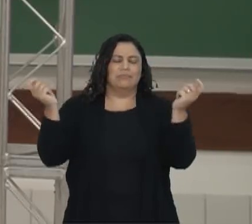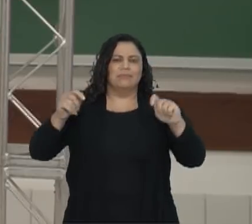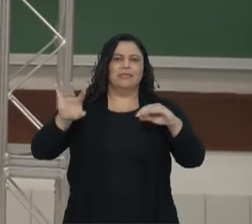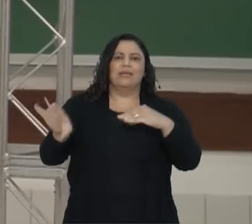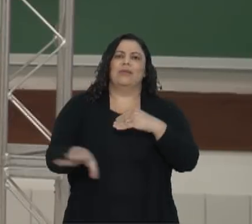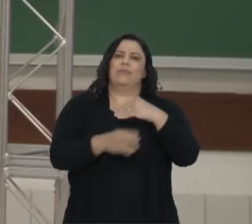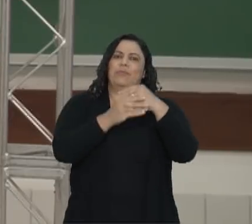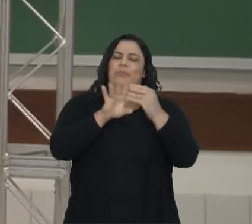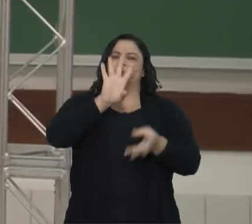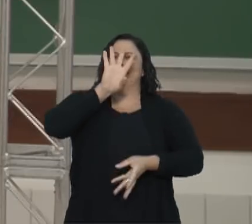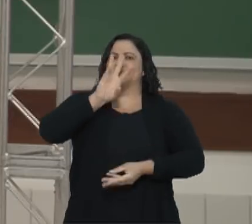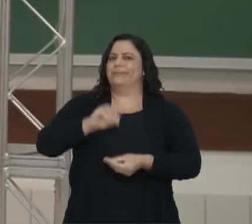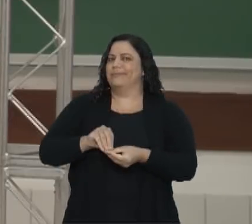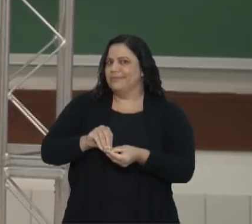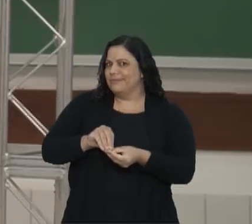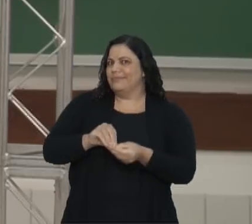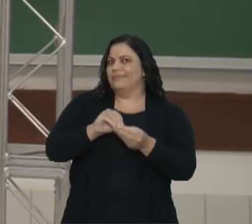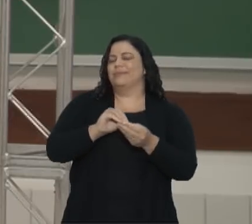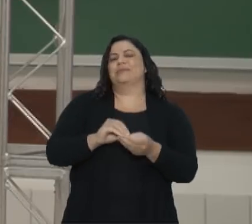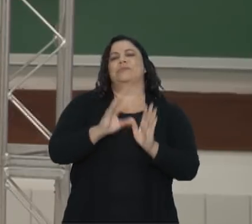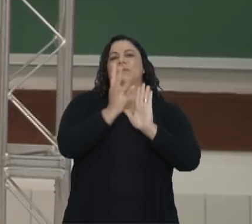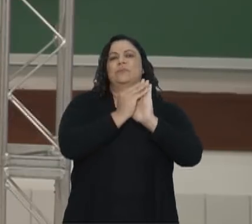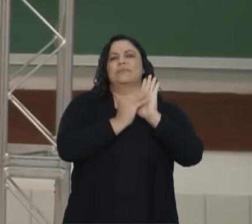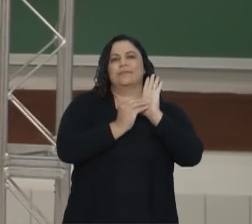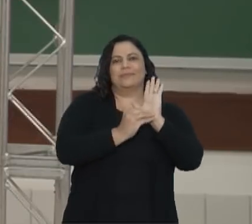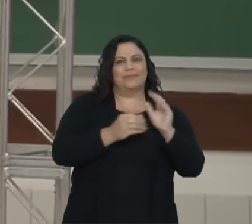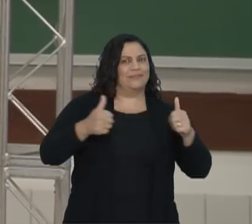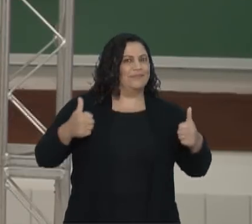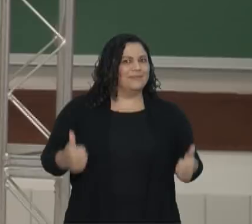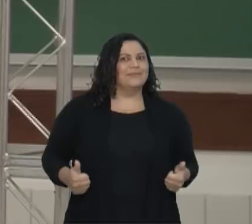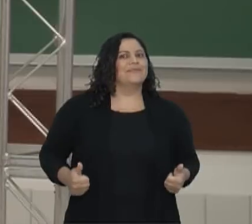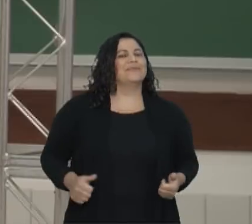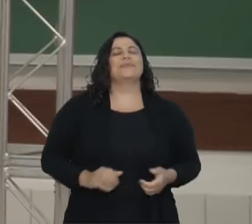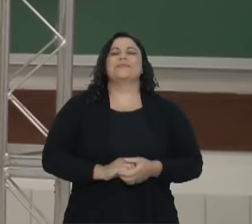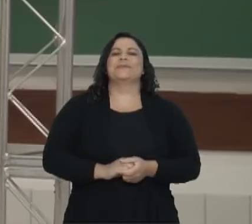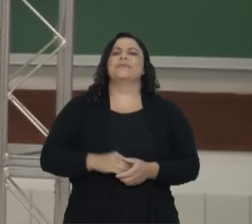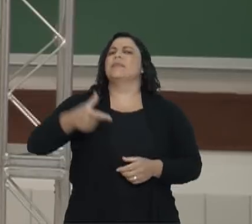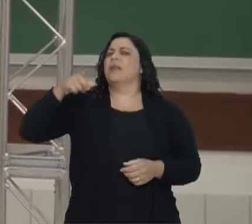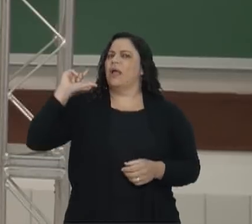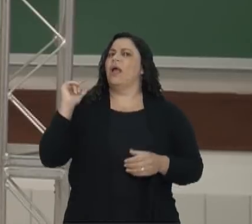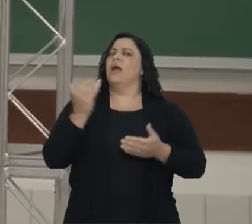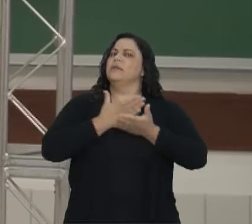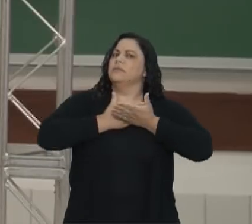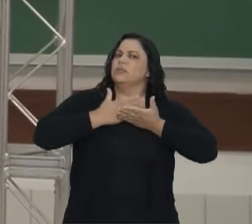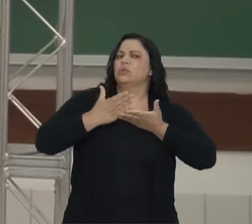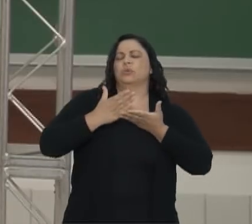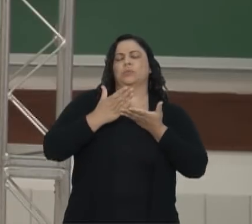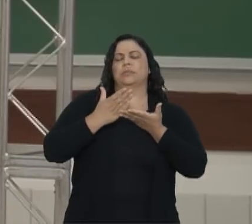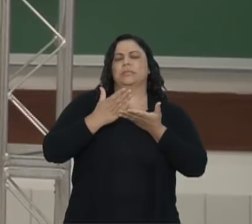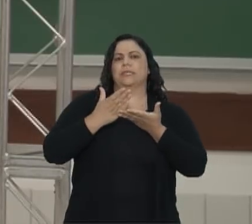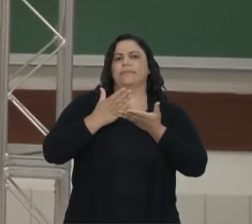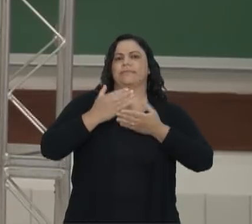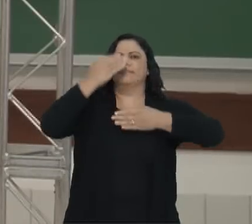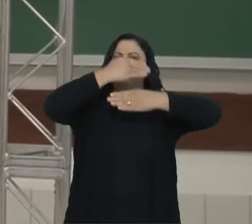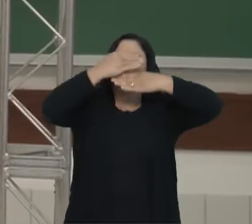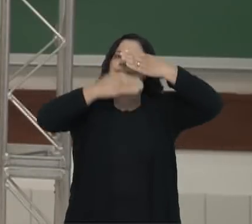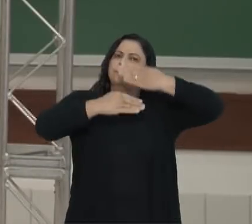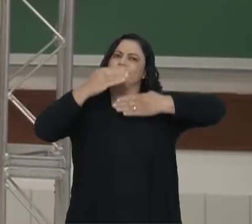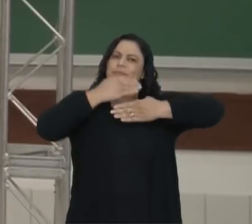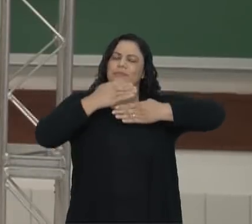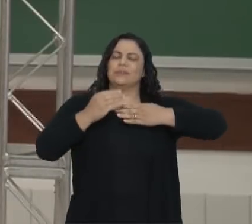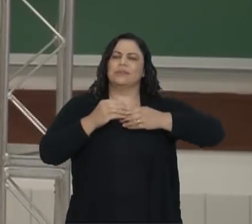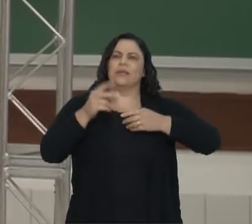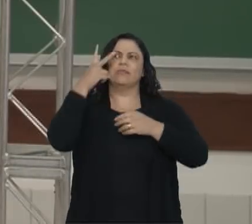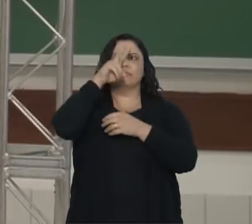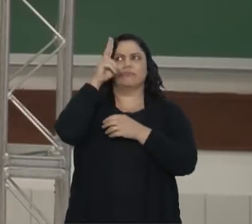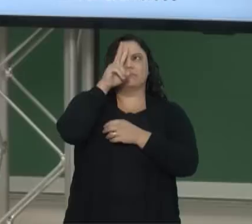fechar toda essa parte de conteúdos ali, certo? Antes da gente começar a nossa aula, eu coloquei ali no slide alguns lembretezinhos do que nós temos